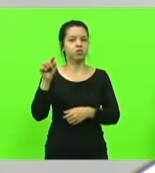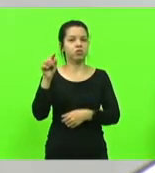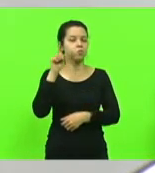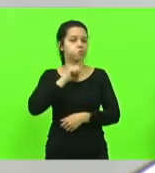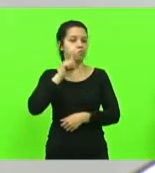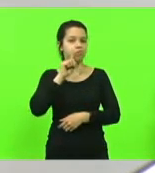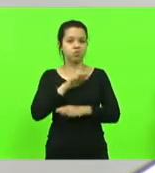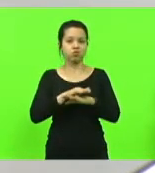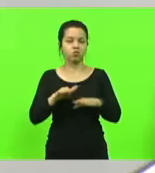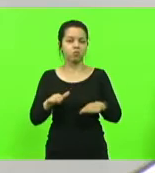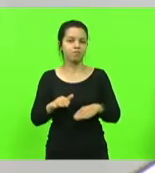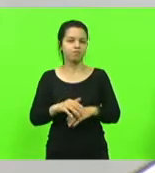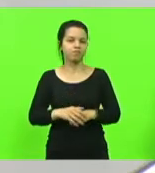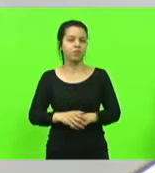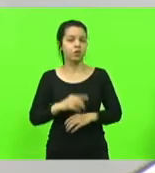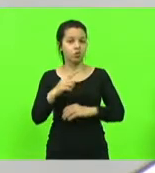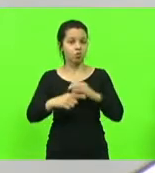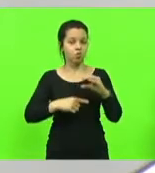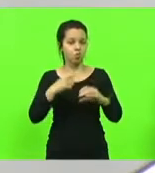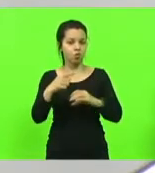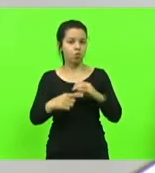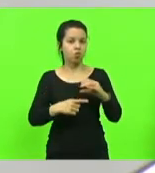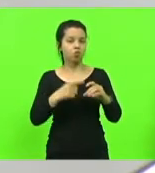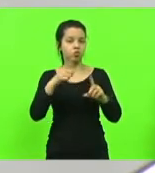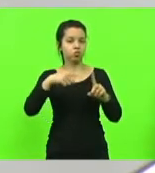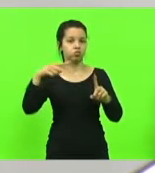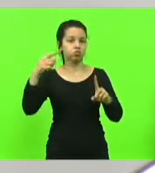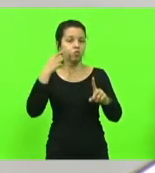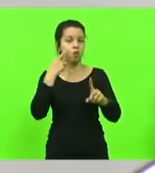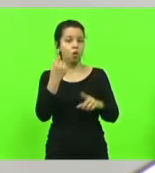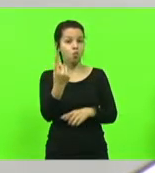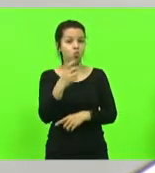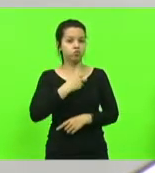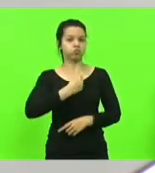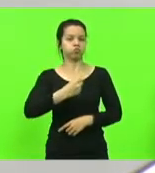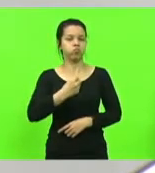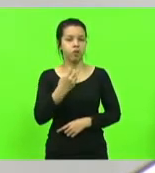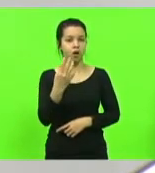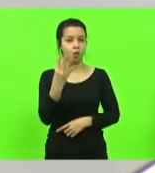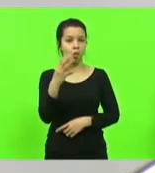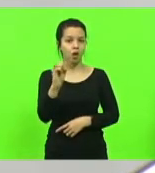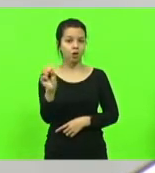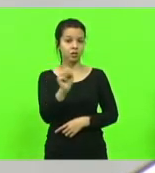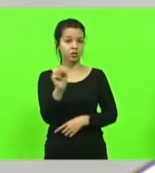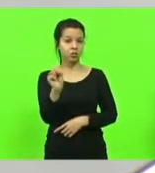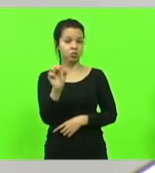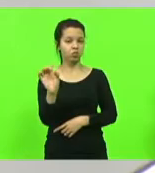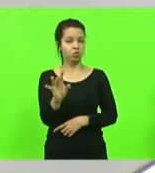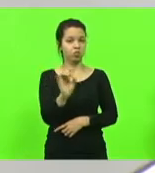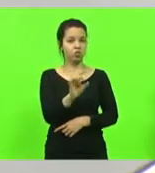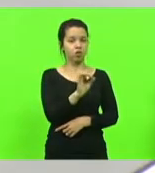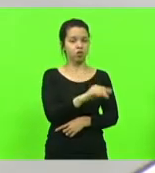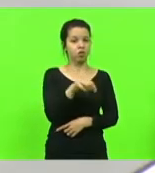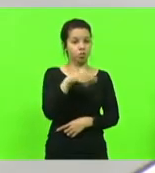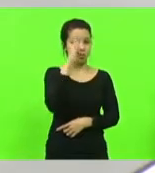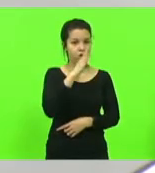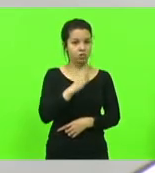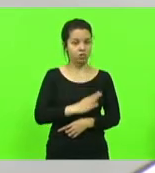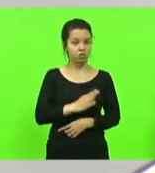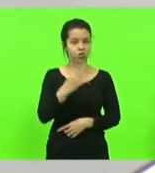notificações apontam para um suicídio a cada 40 segundos. No Brasil, a cada